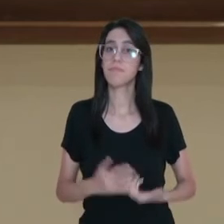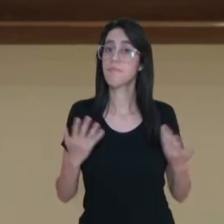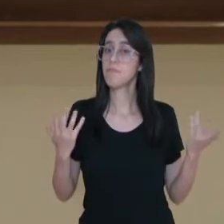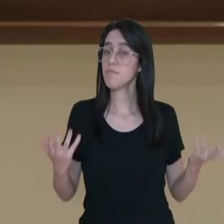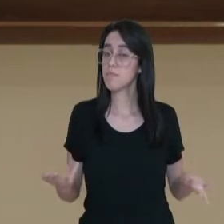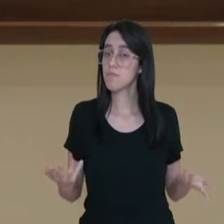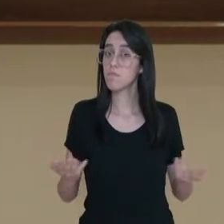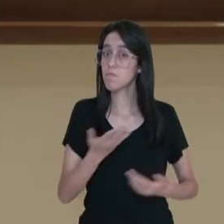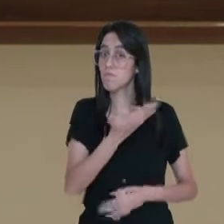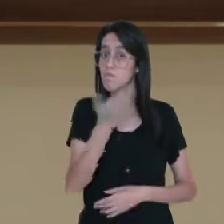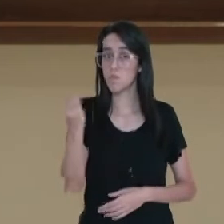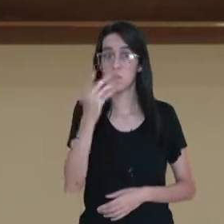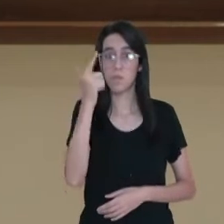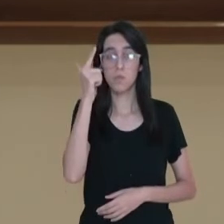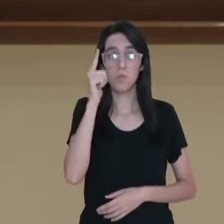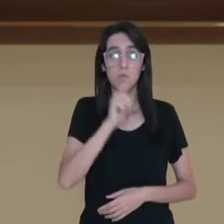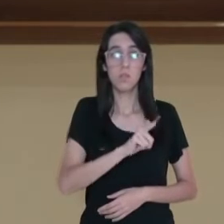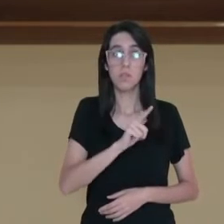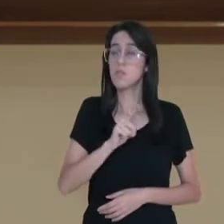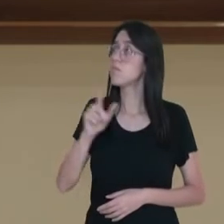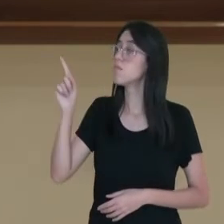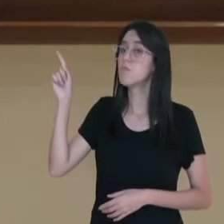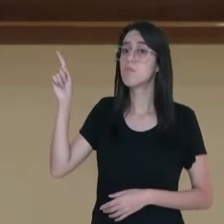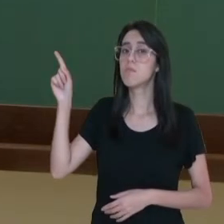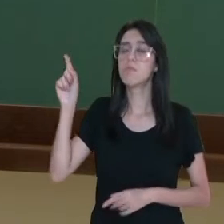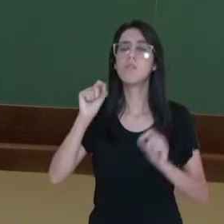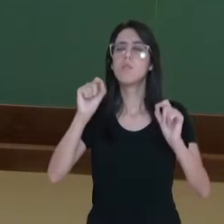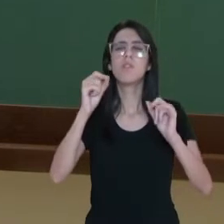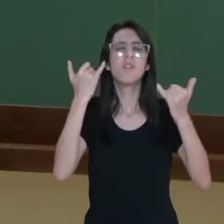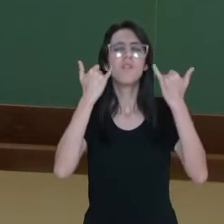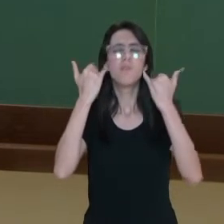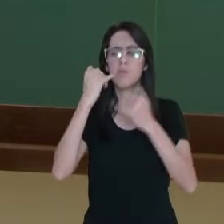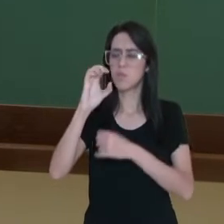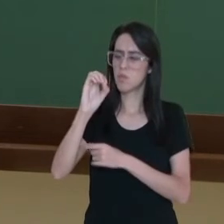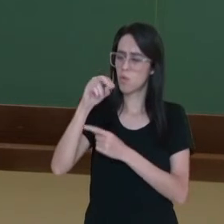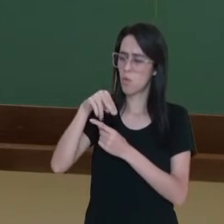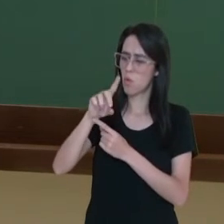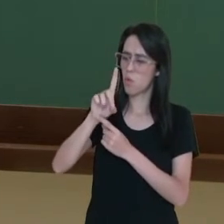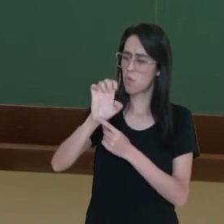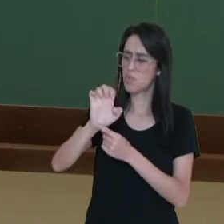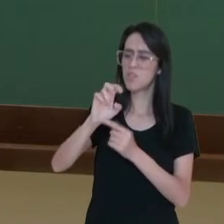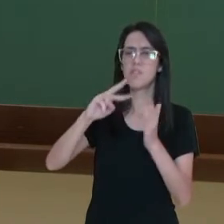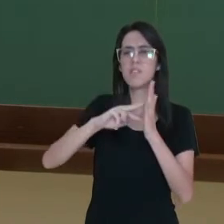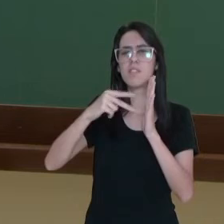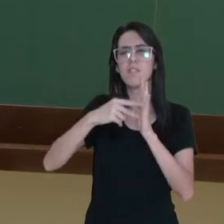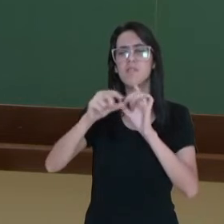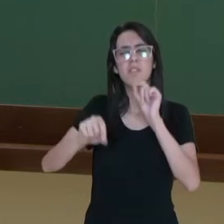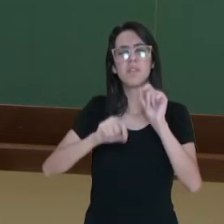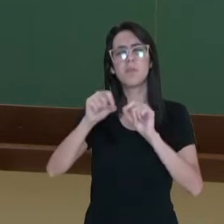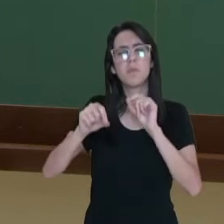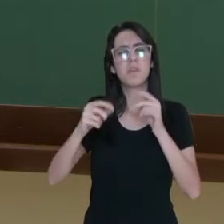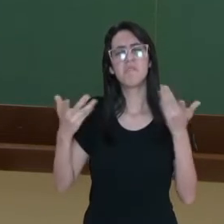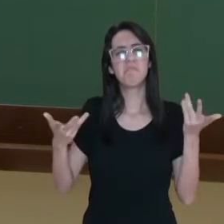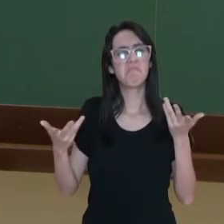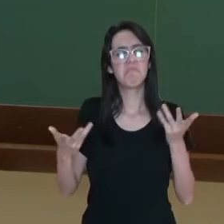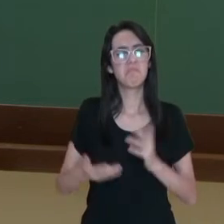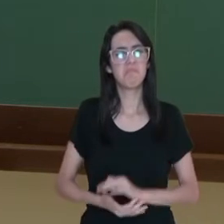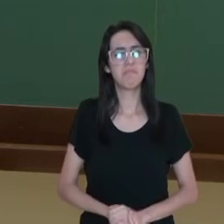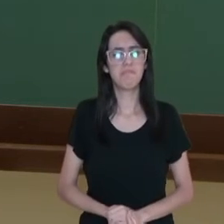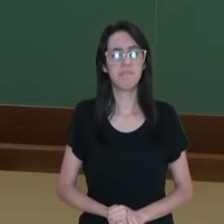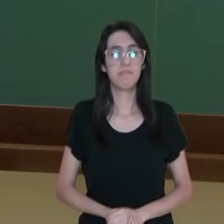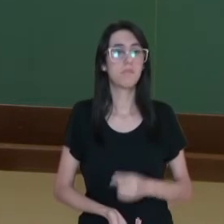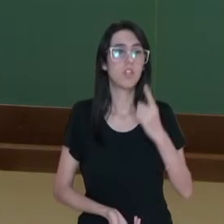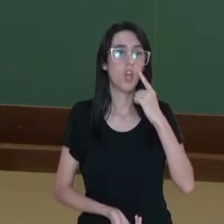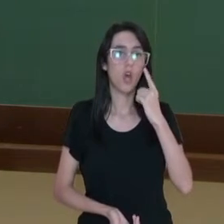Então, estudantes, conseguiram localizar que informação esse pronome relativo onde está retomando no texto? Então,